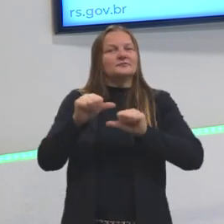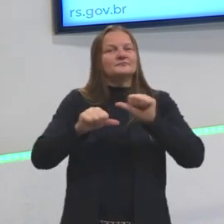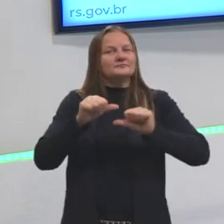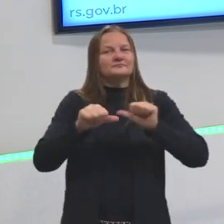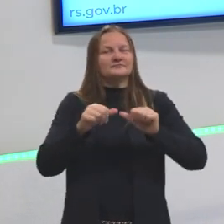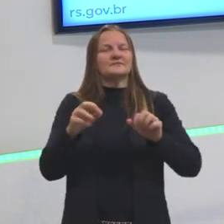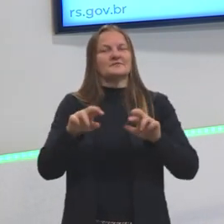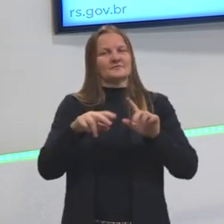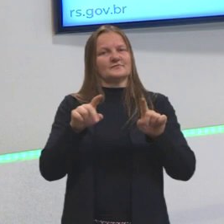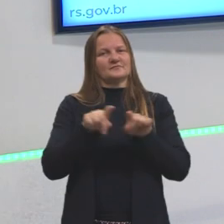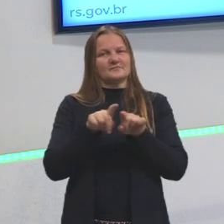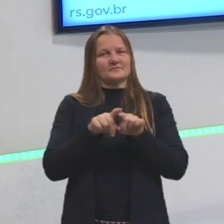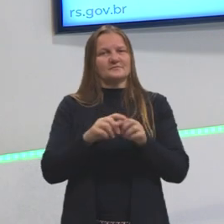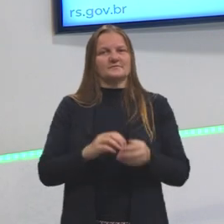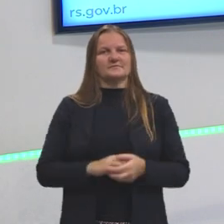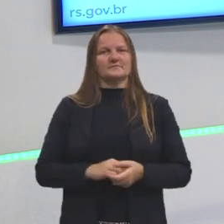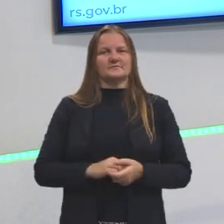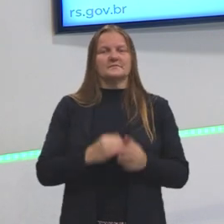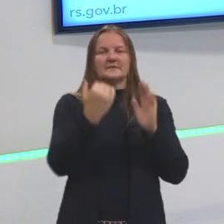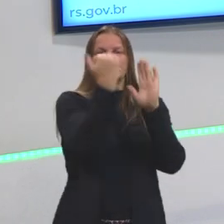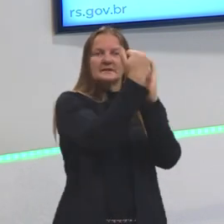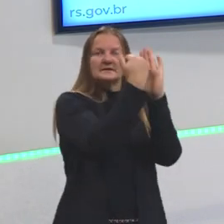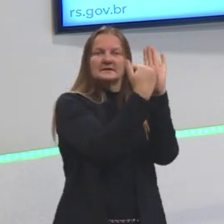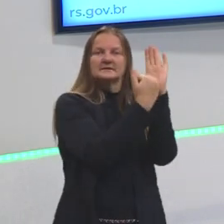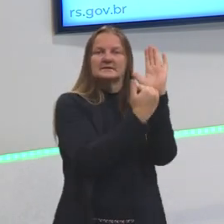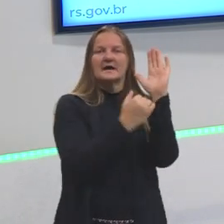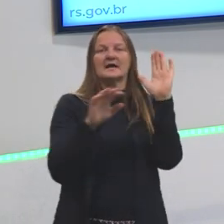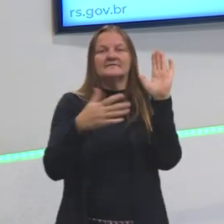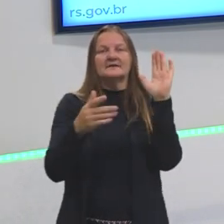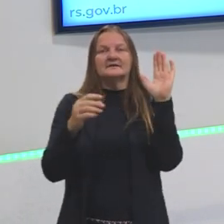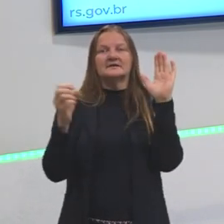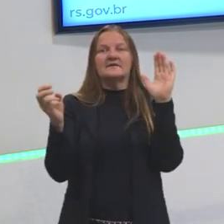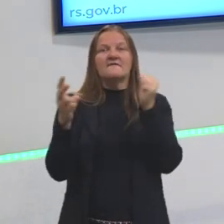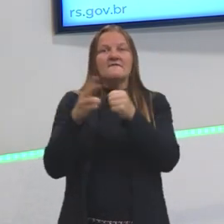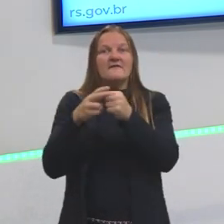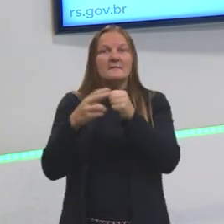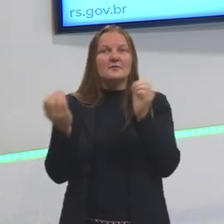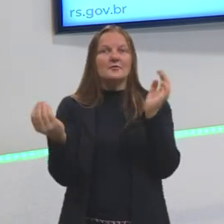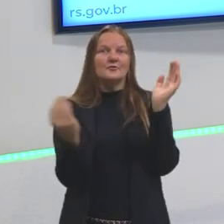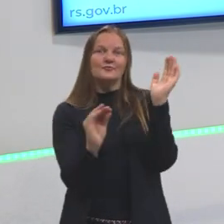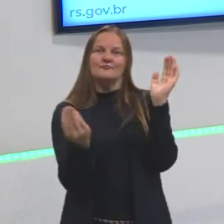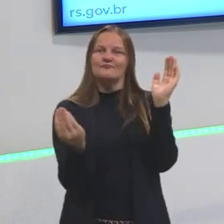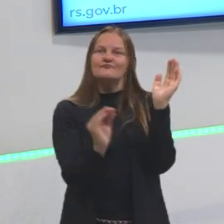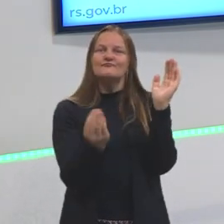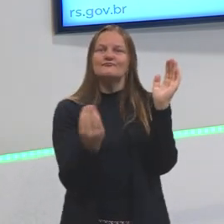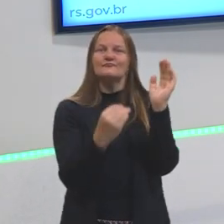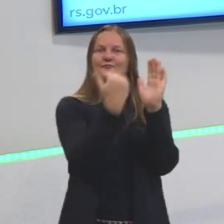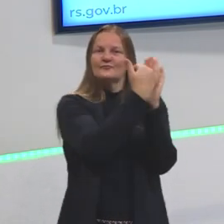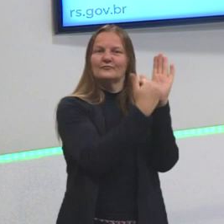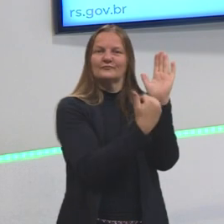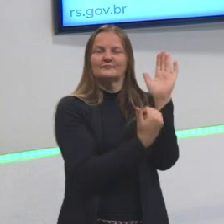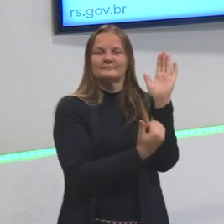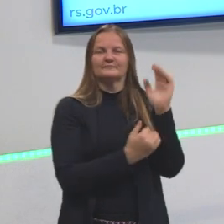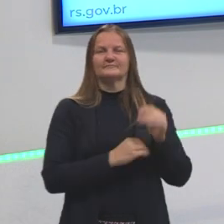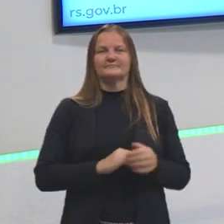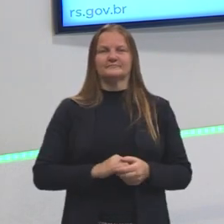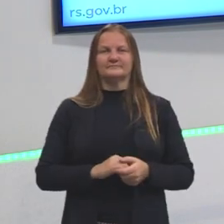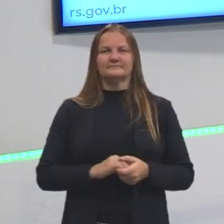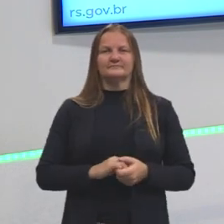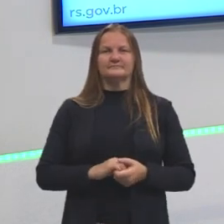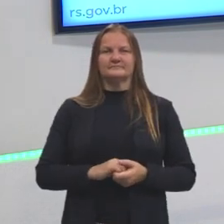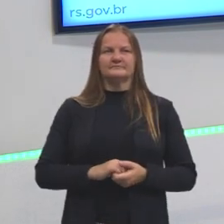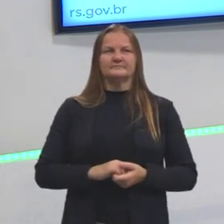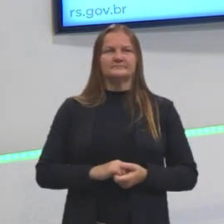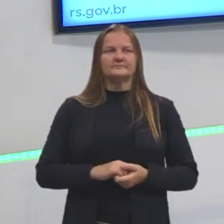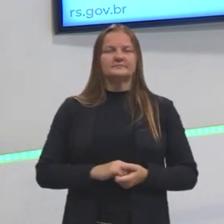mudanças nessa nessa lista cada dia existem verbos sendo acrescentados ali é